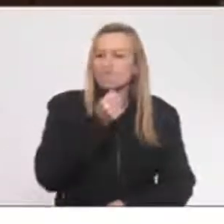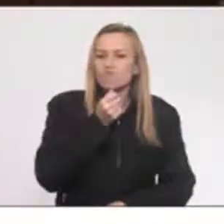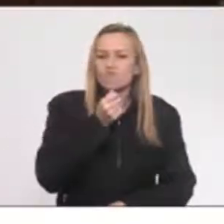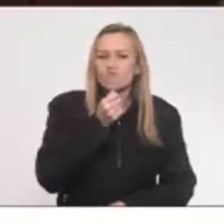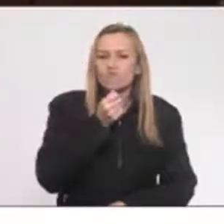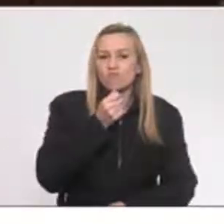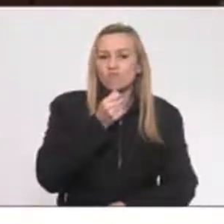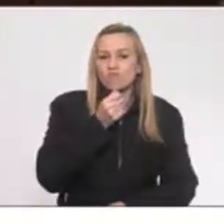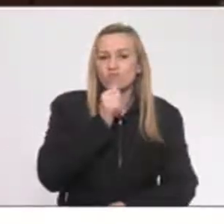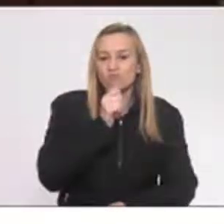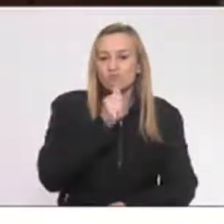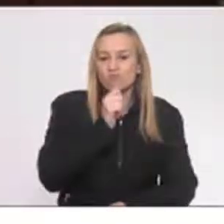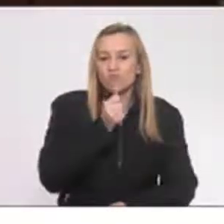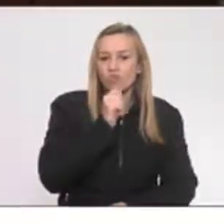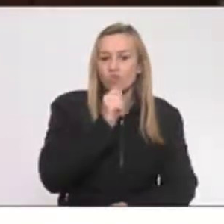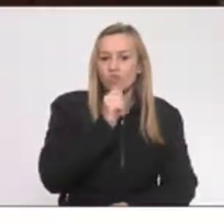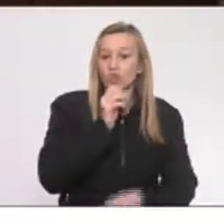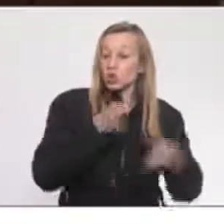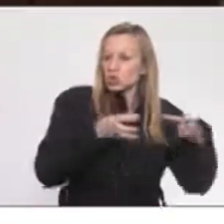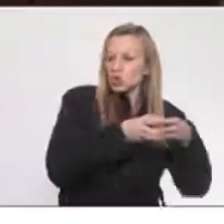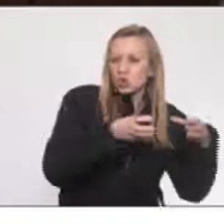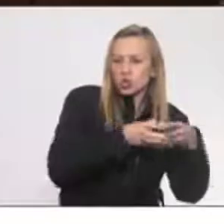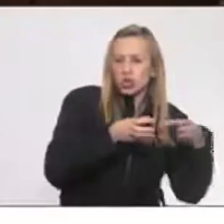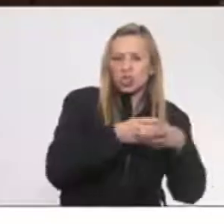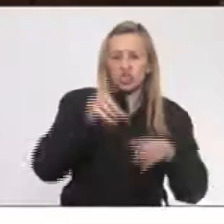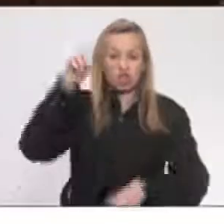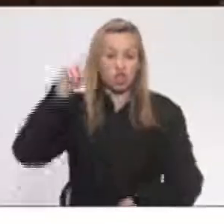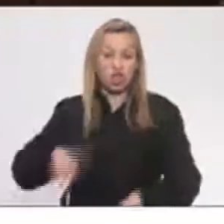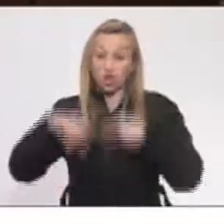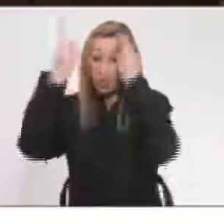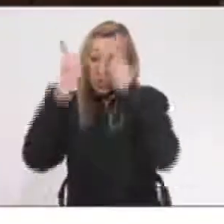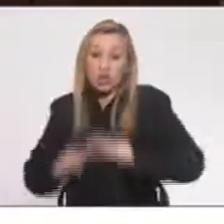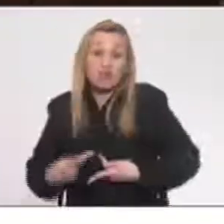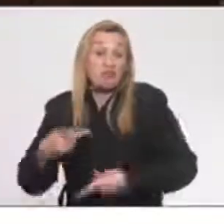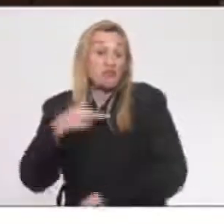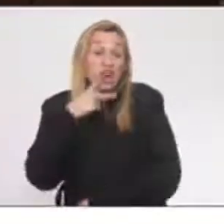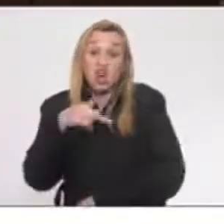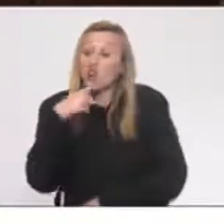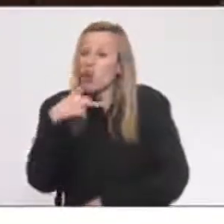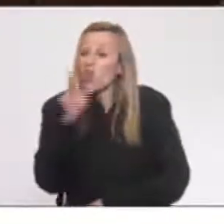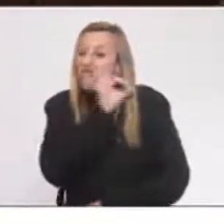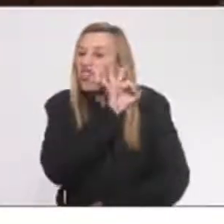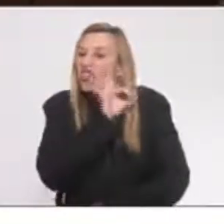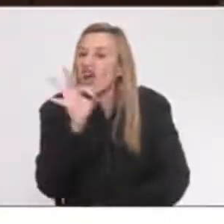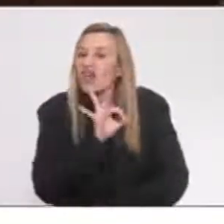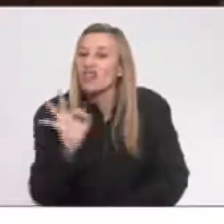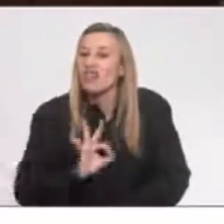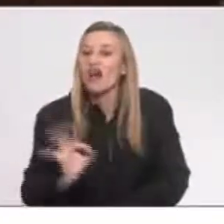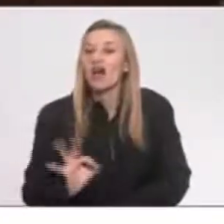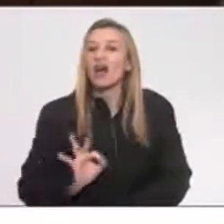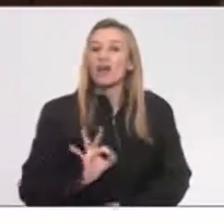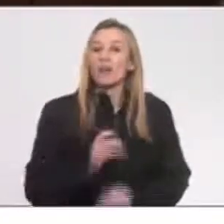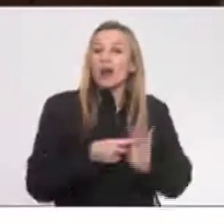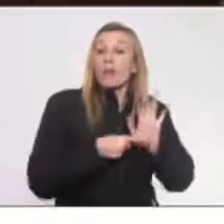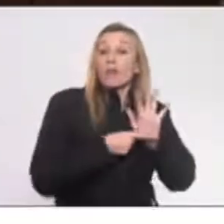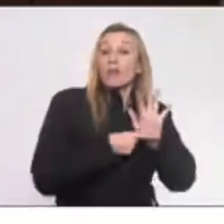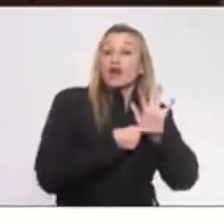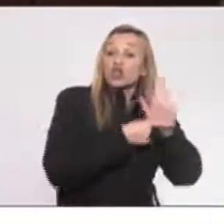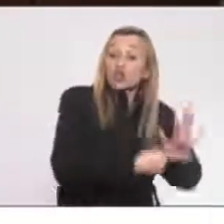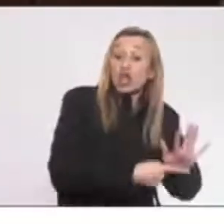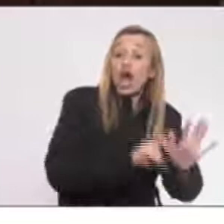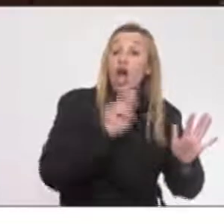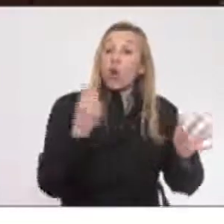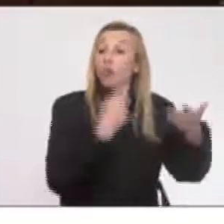grupos de militantes de direitos humanos, eu não ouvi ninguém levantar uma voz para defender ou para sair em defesa